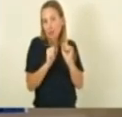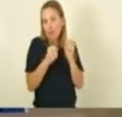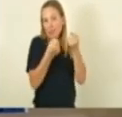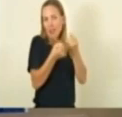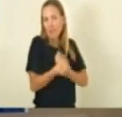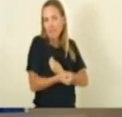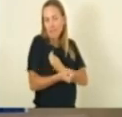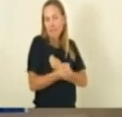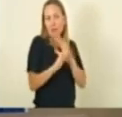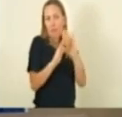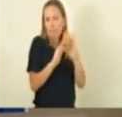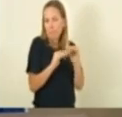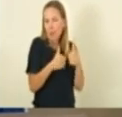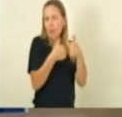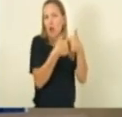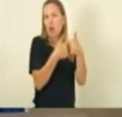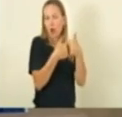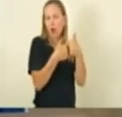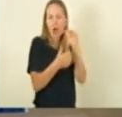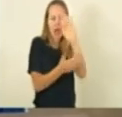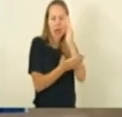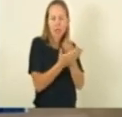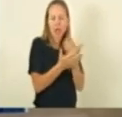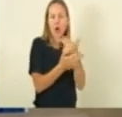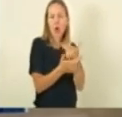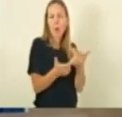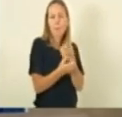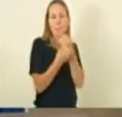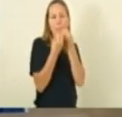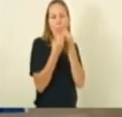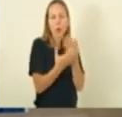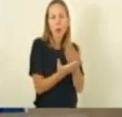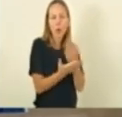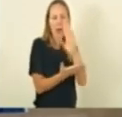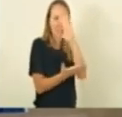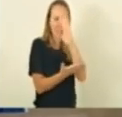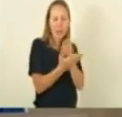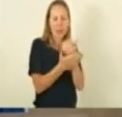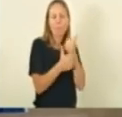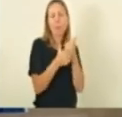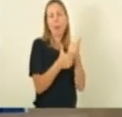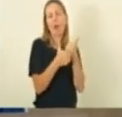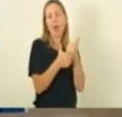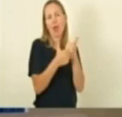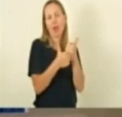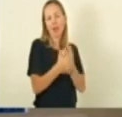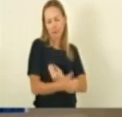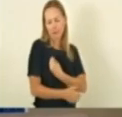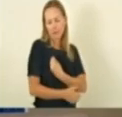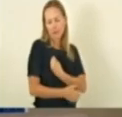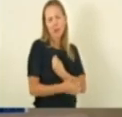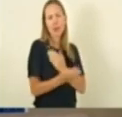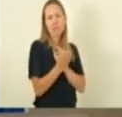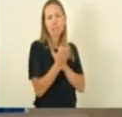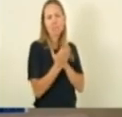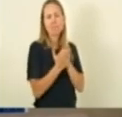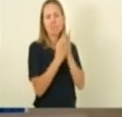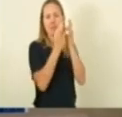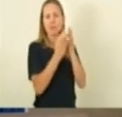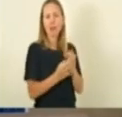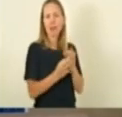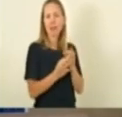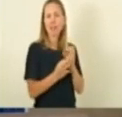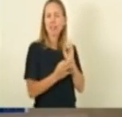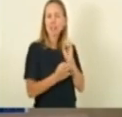para ter uma vida melhor, para acreditar em coisas boas, para ter boas crenças, para ter uma vida mais regrada. E